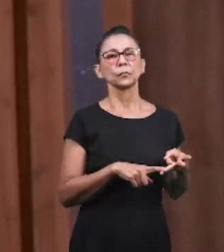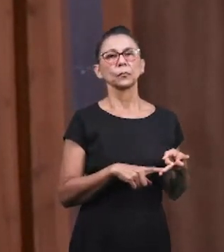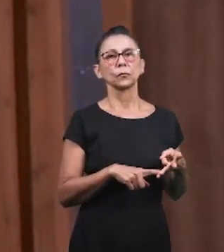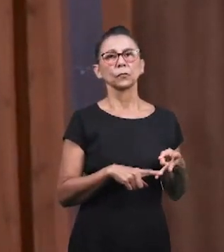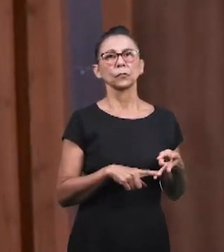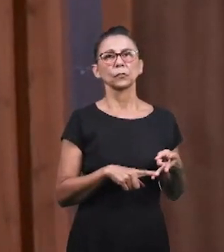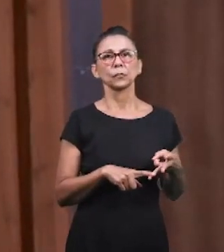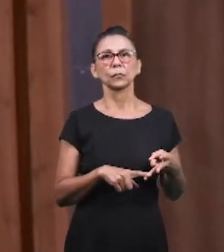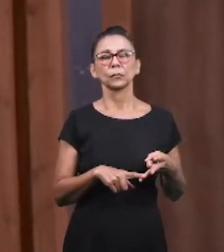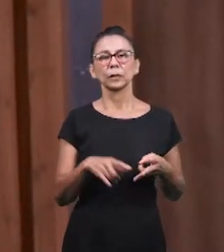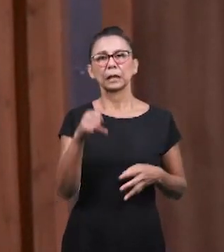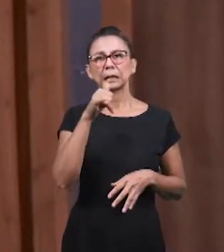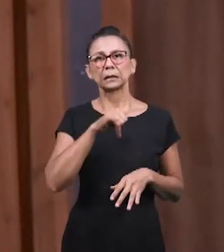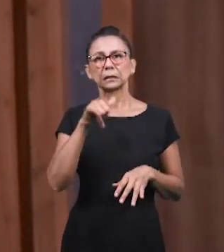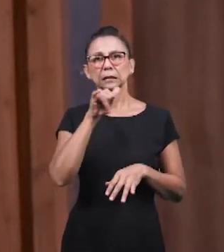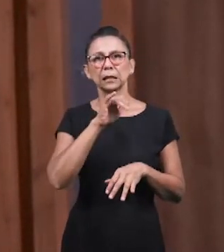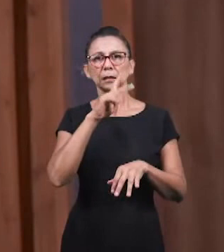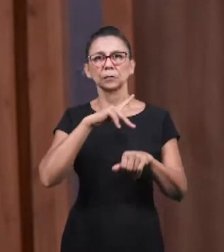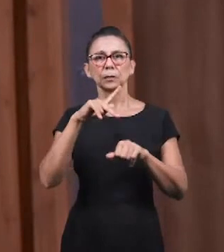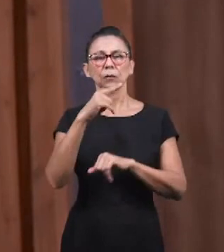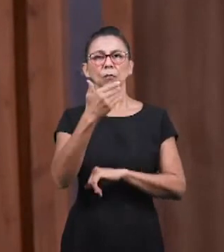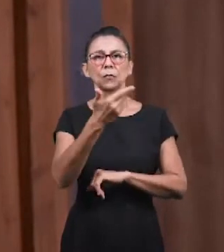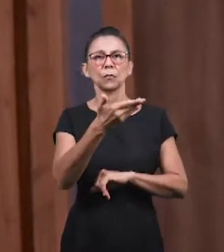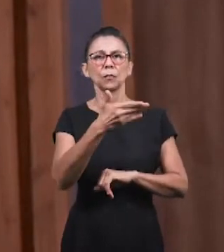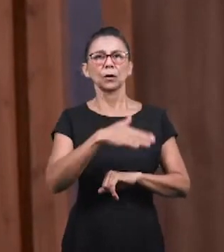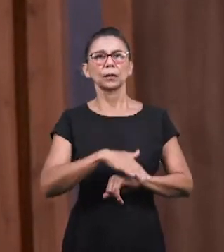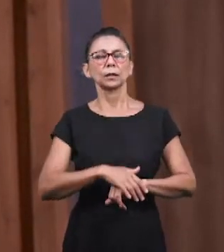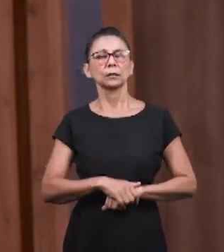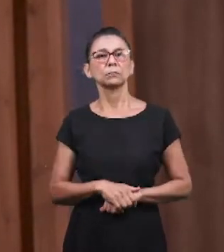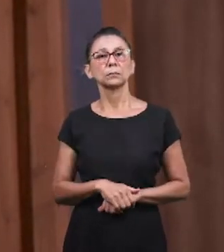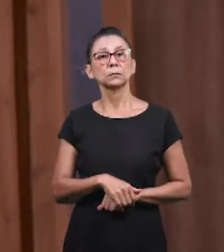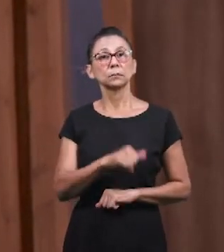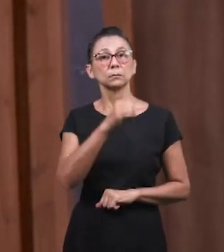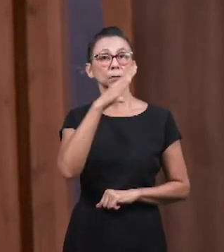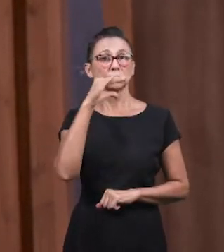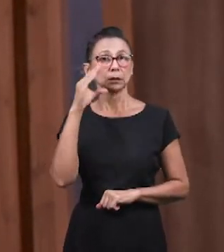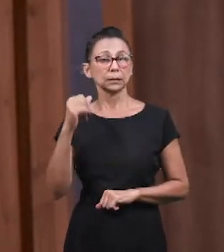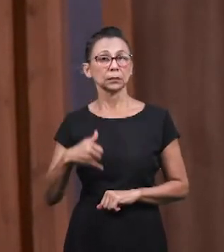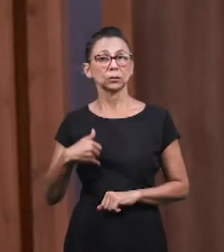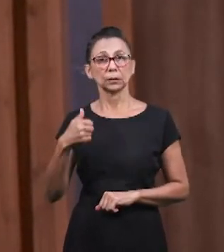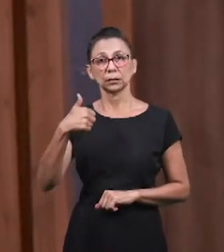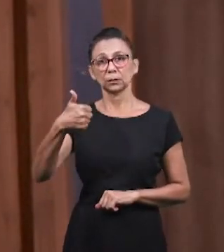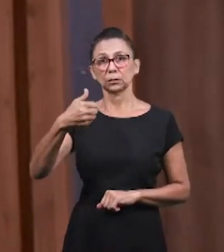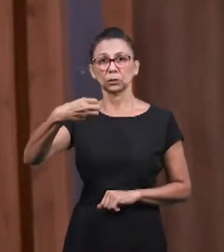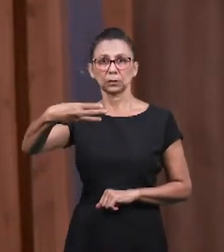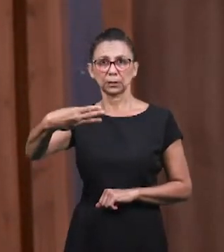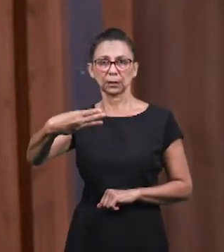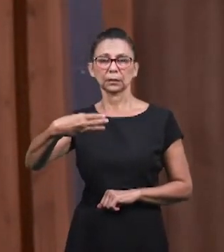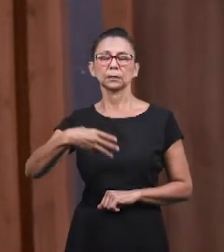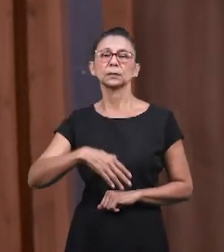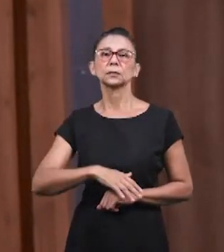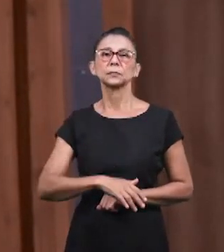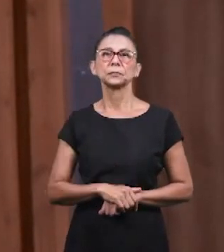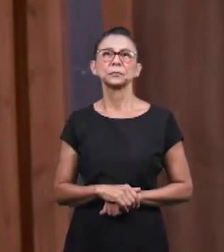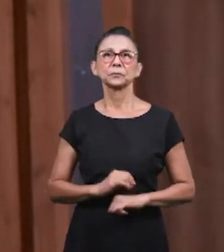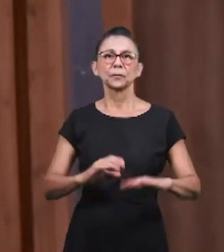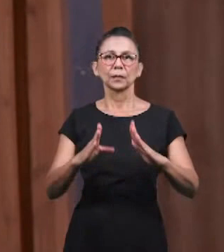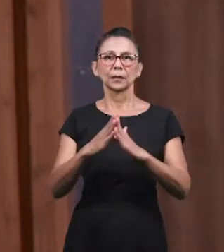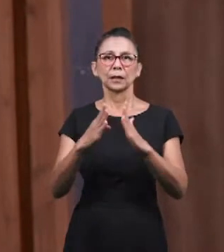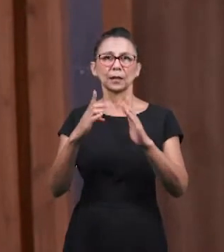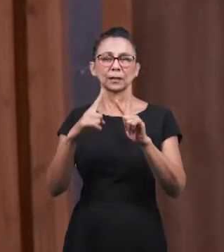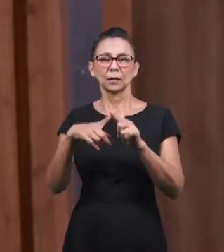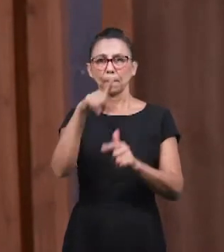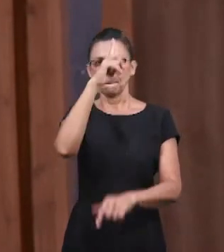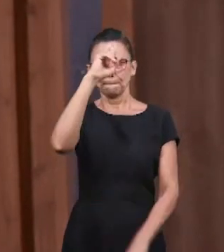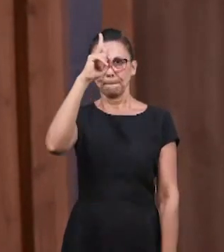pela Itália, pelo nosso irmão, o Daniel Lucas. Daniel Lucas é um adolescente de 13 anos, ele é da classe de adolescentes da igreja de